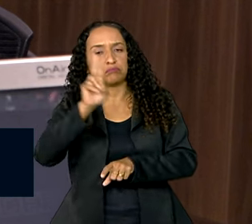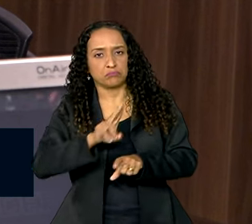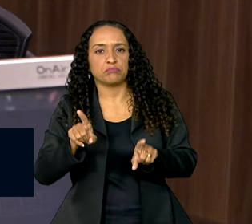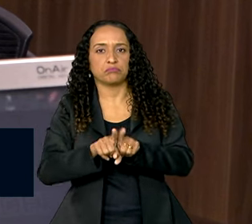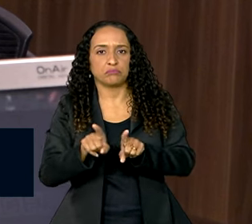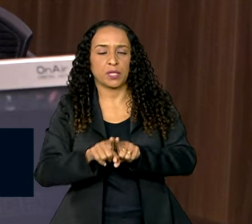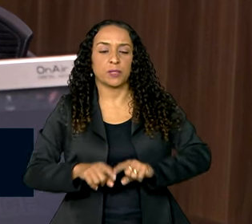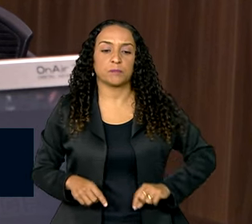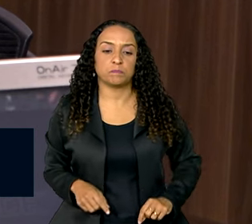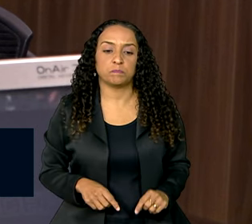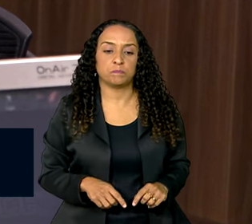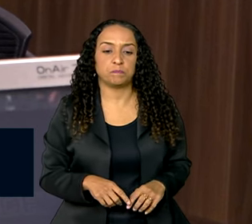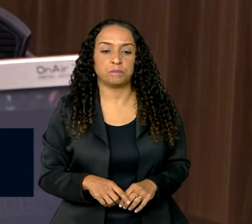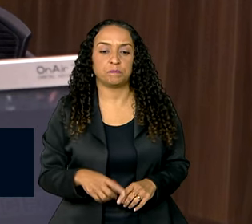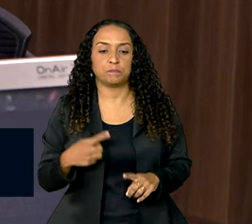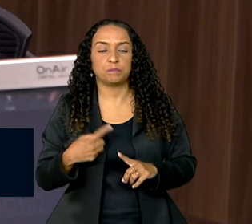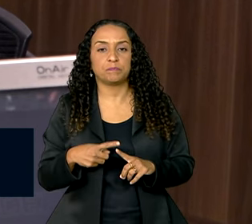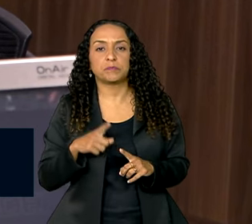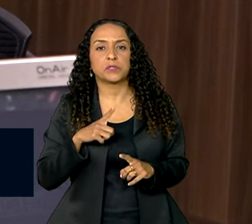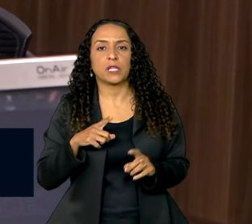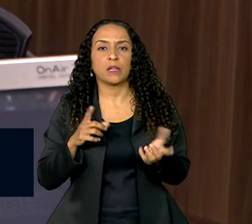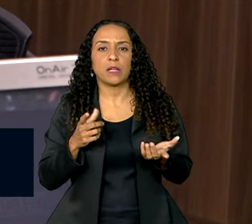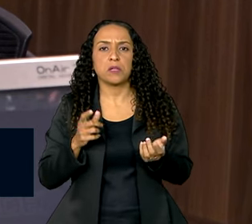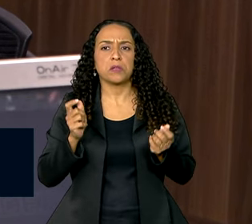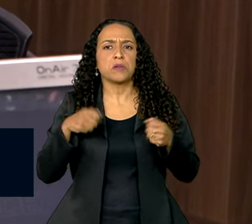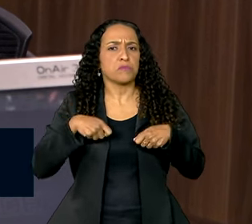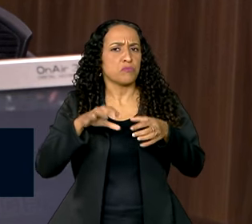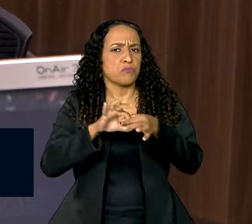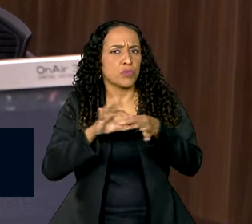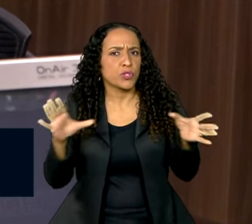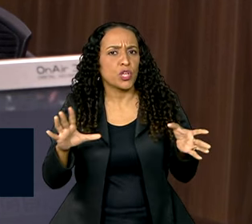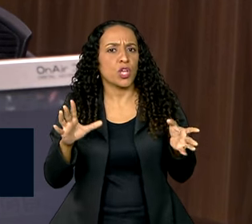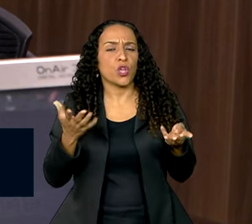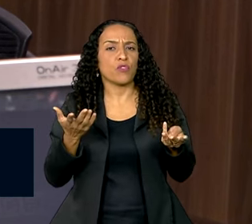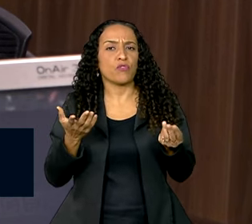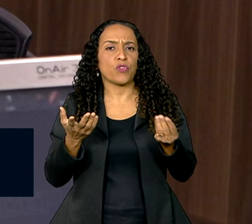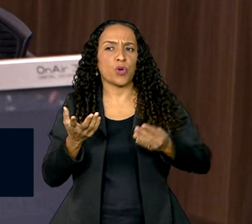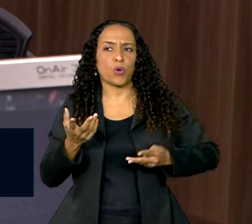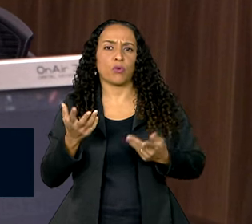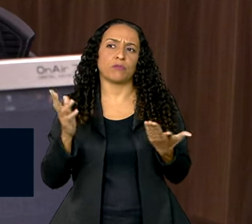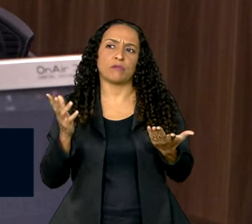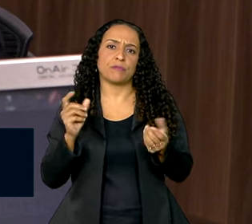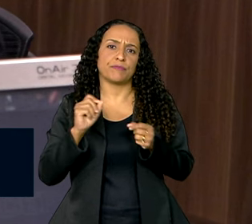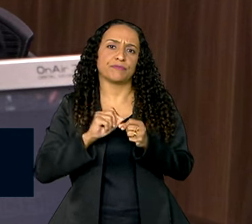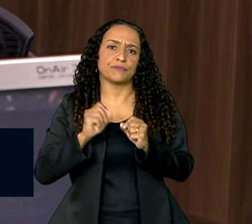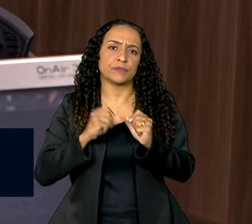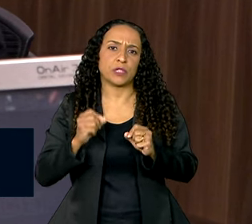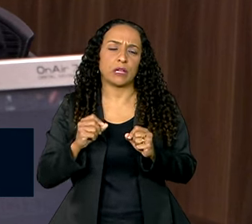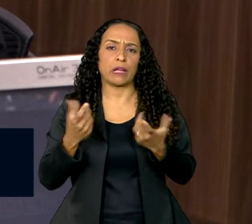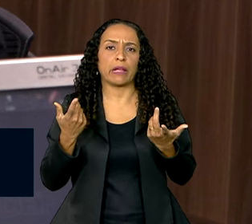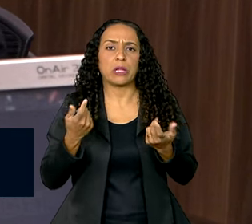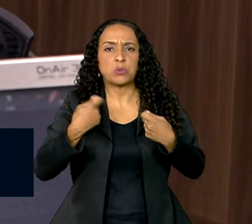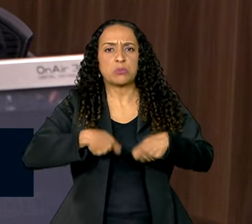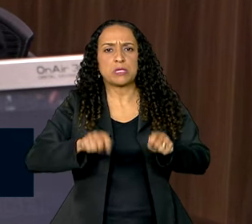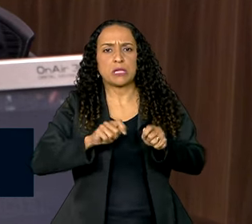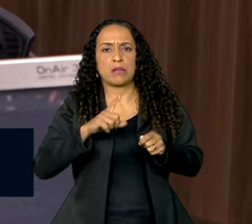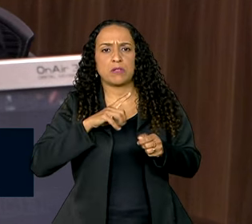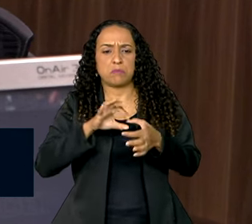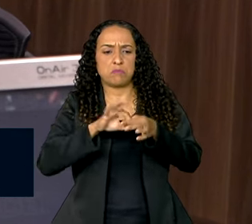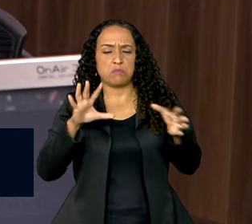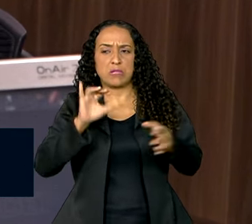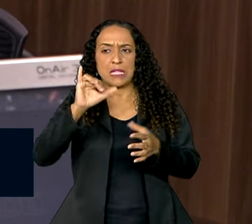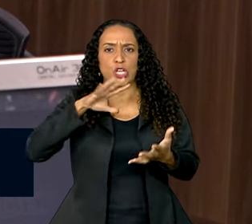turista, porque ele termina permitindo que essa conversão seja feita de forma automática, sem a necessidade do uso da